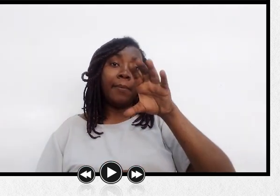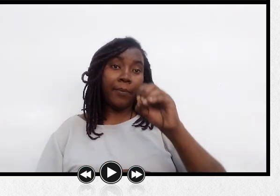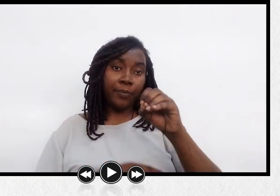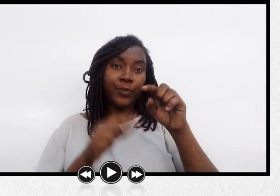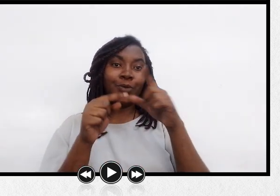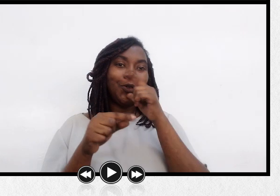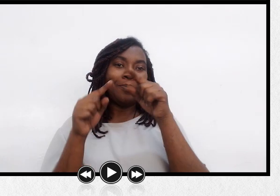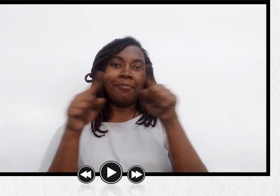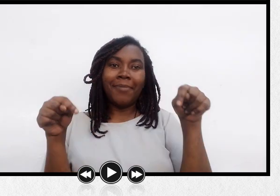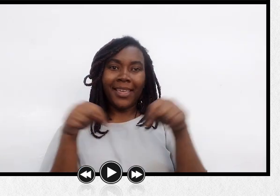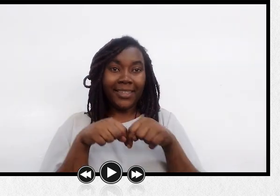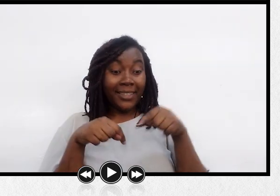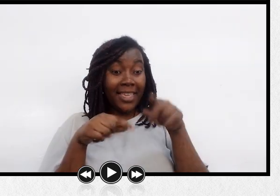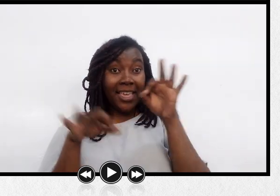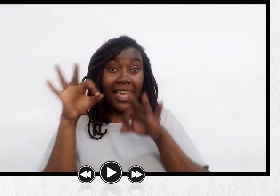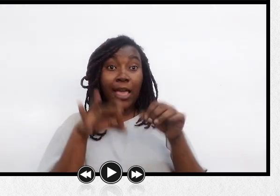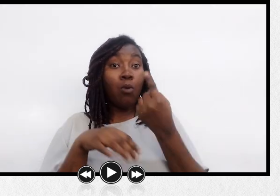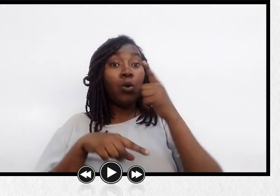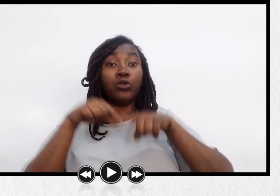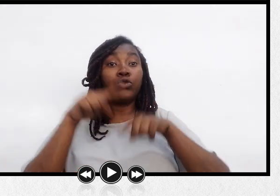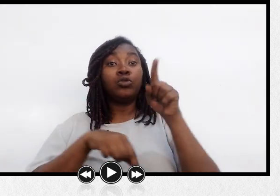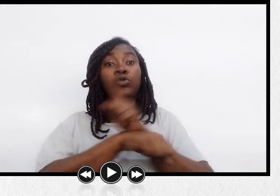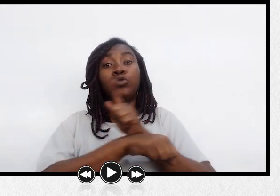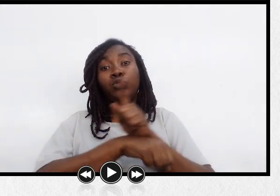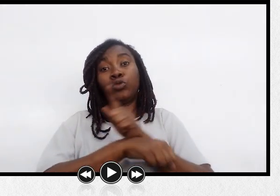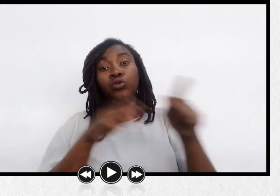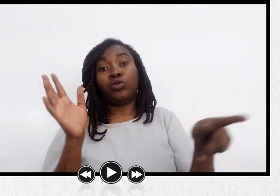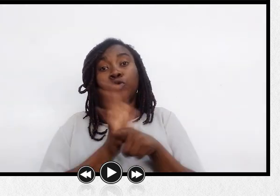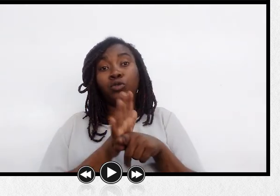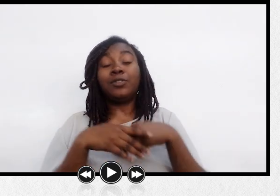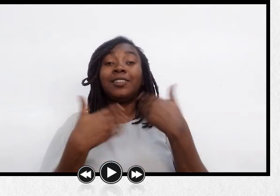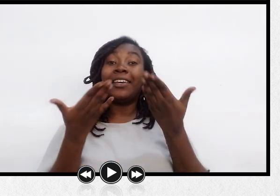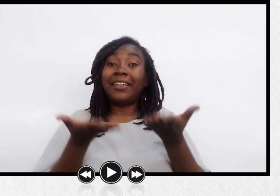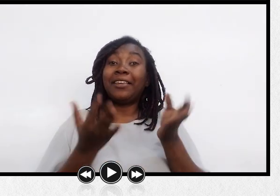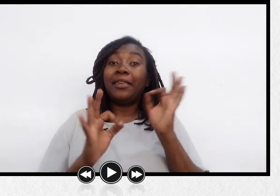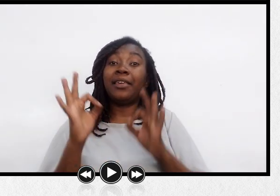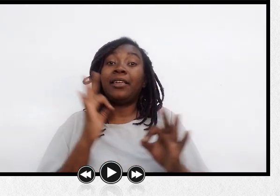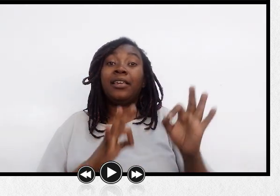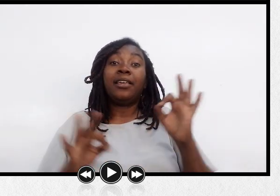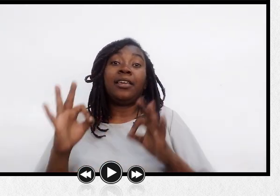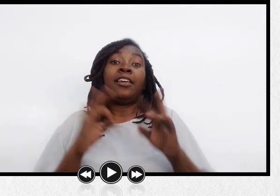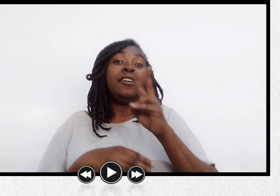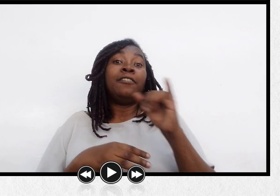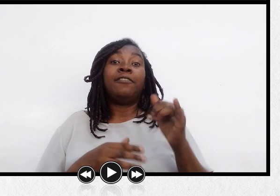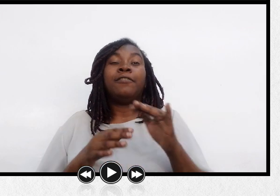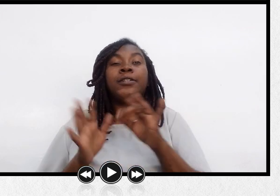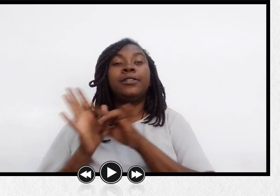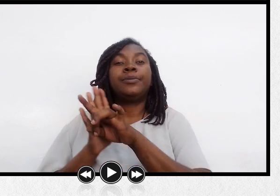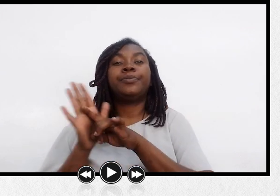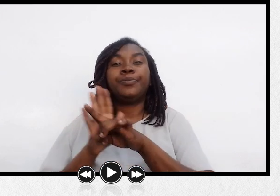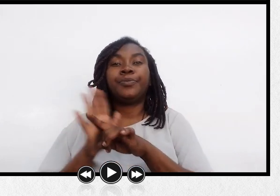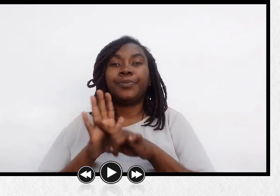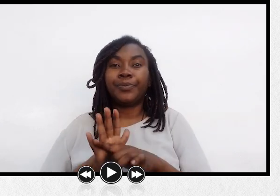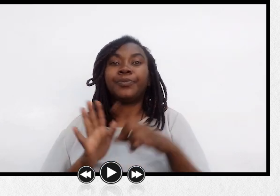que é um dos instrumentos de gestão. Então, esse plano de bacia, ele vai levantar, ele vai